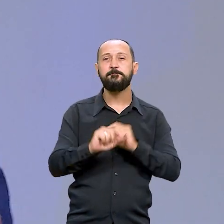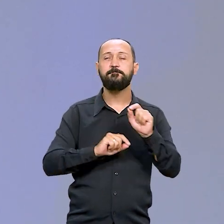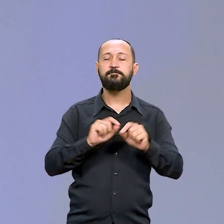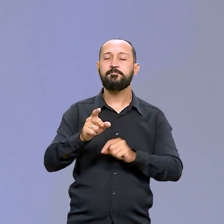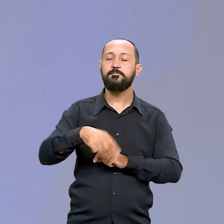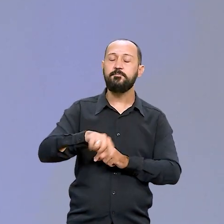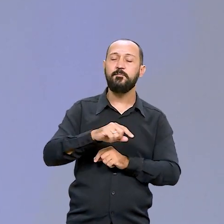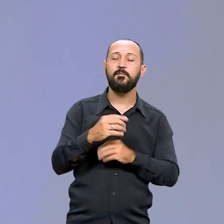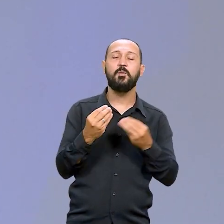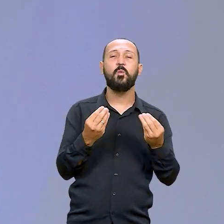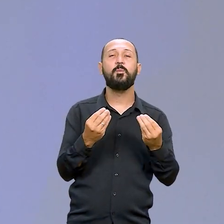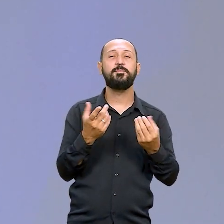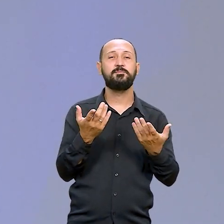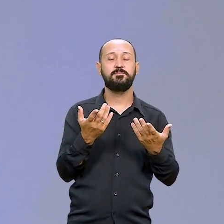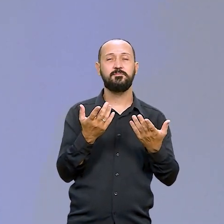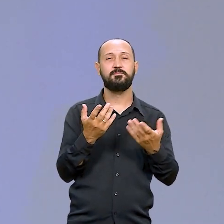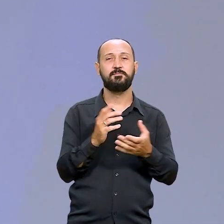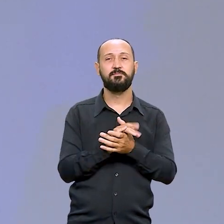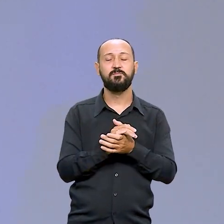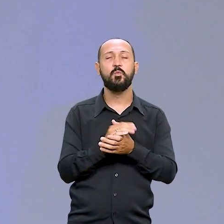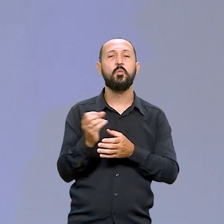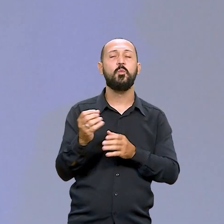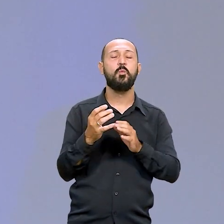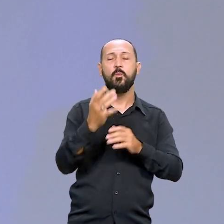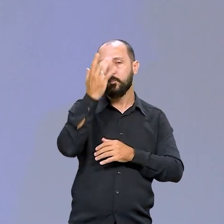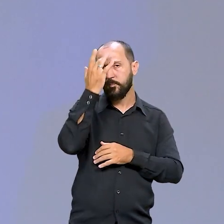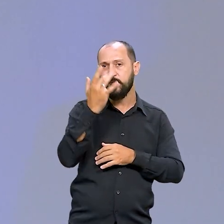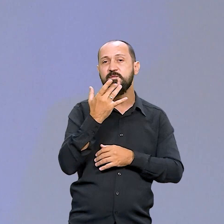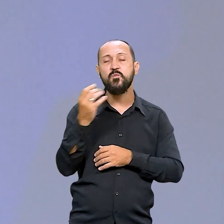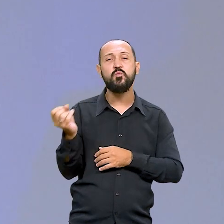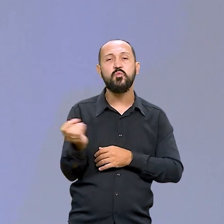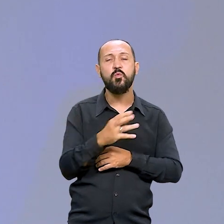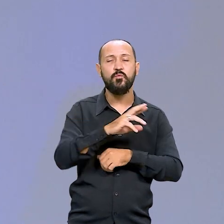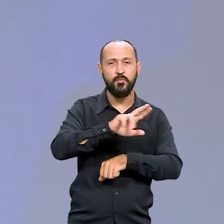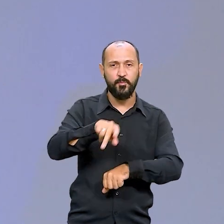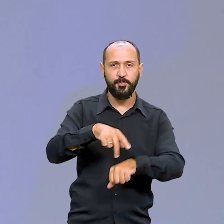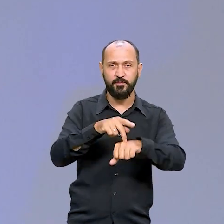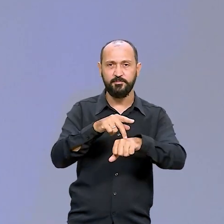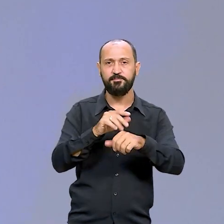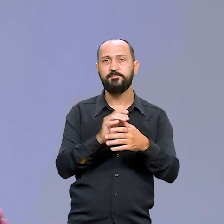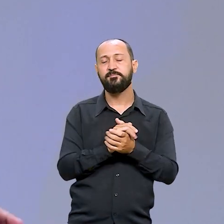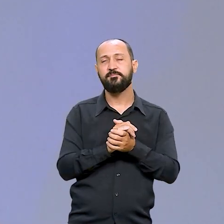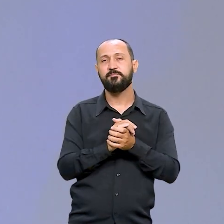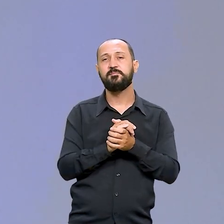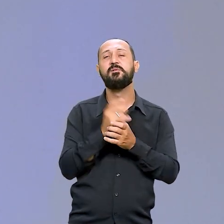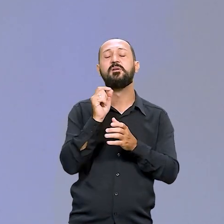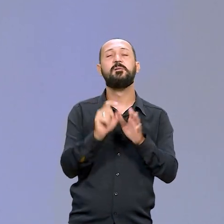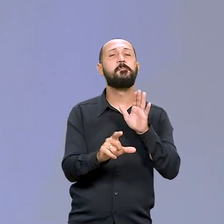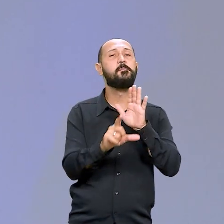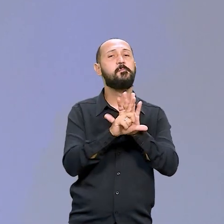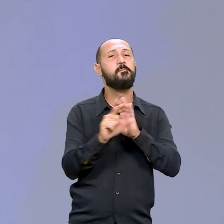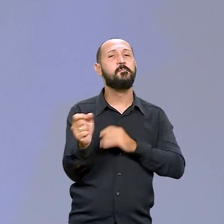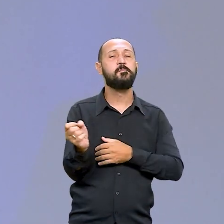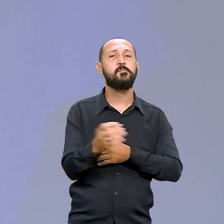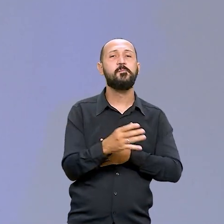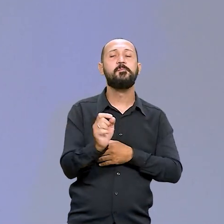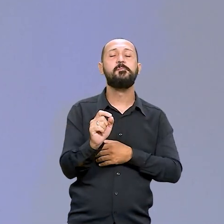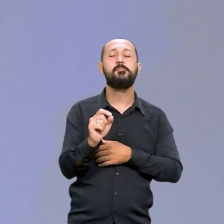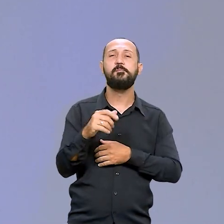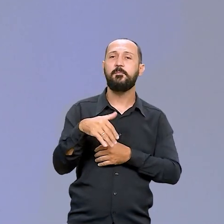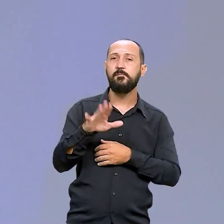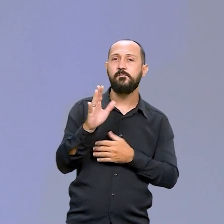resposta ao mercado e também como um um novo perfil econômico pro país né mas o que que essa essa lei trouxe de